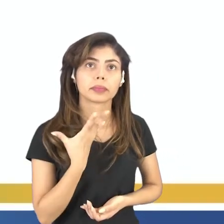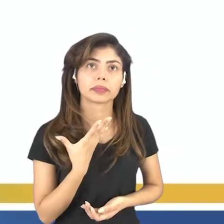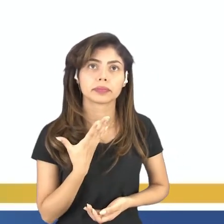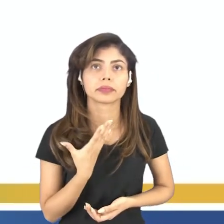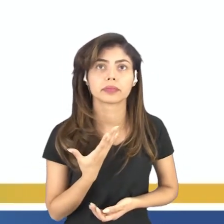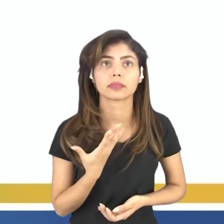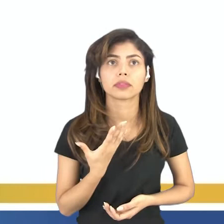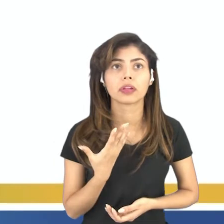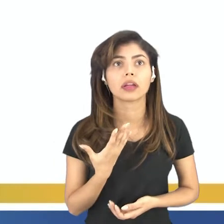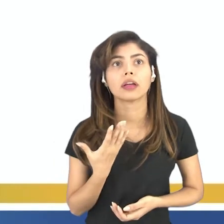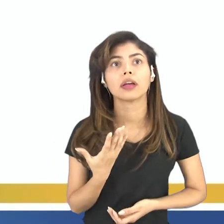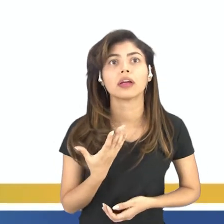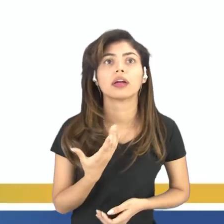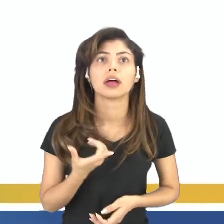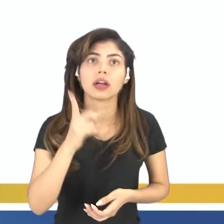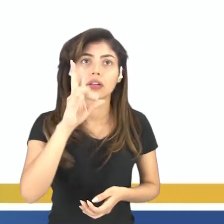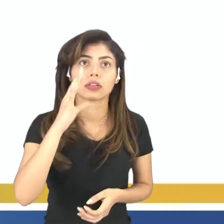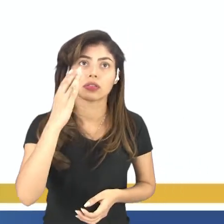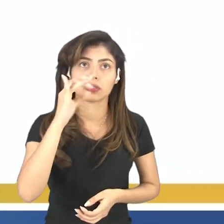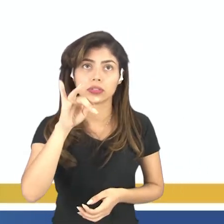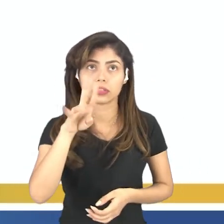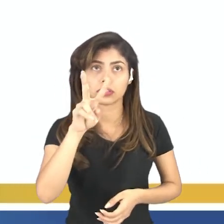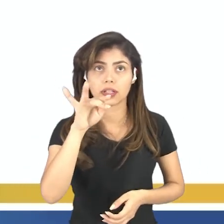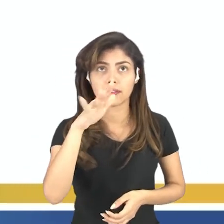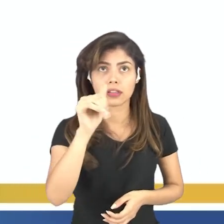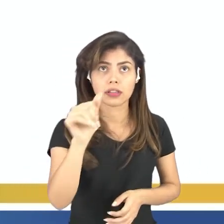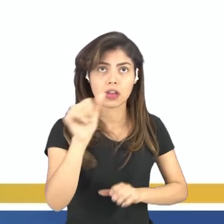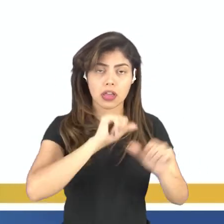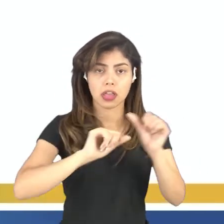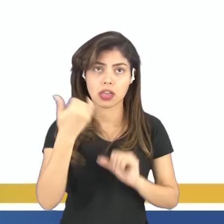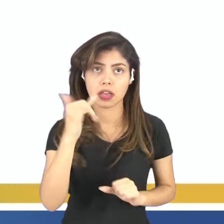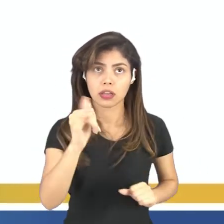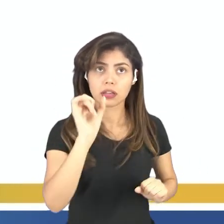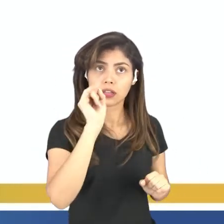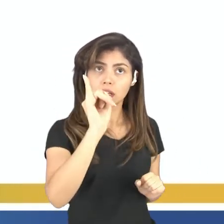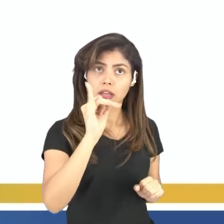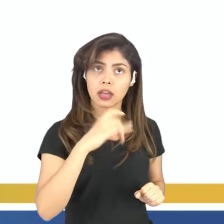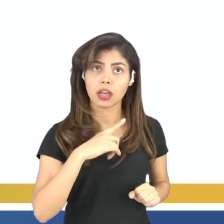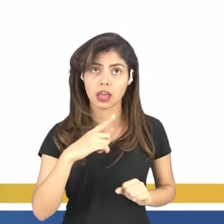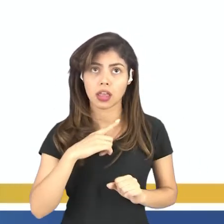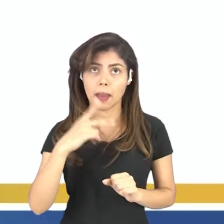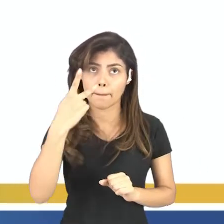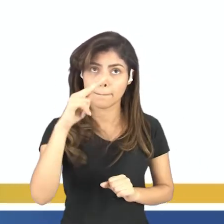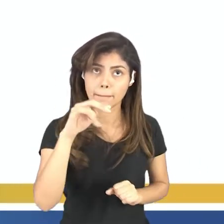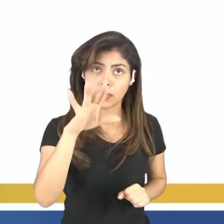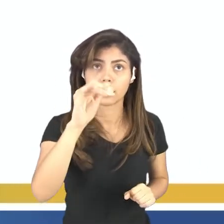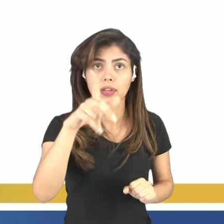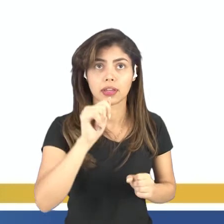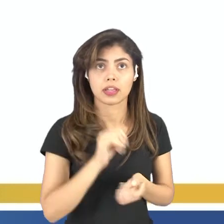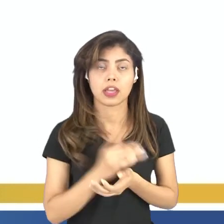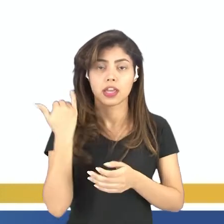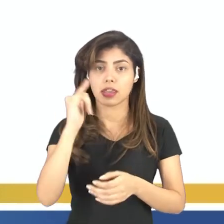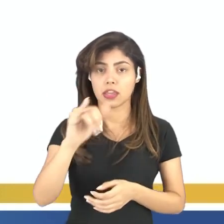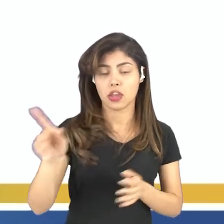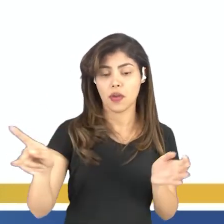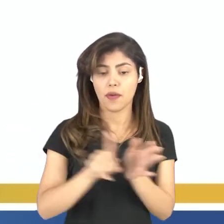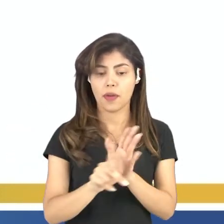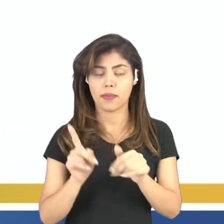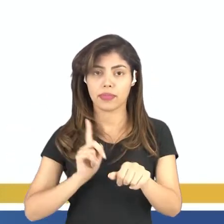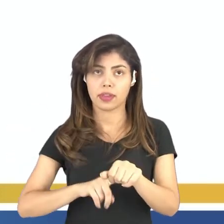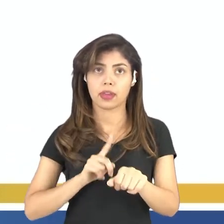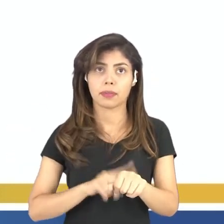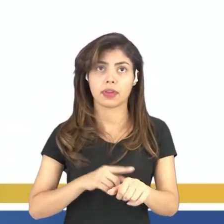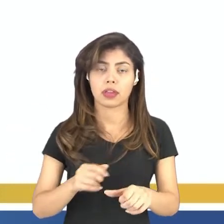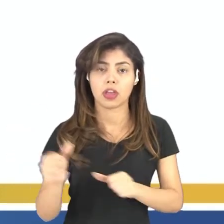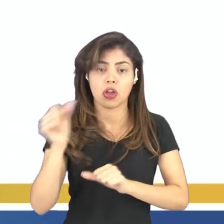de energia, nós temos aí, se na equação da potência, que é energia sobre tempo, eu isolar a grandeza energia,